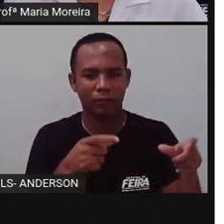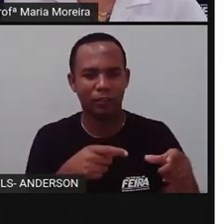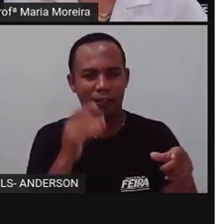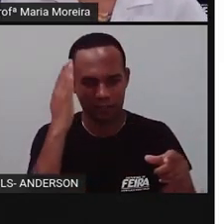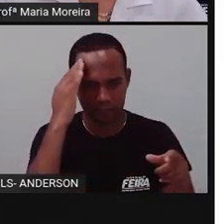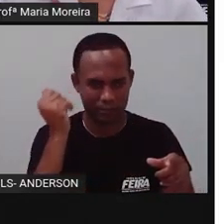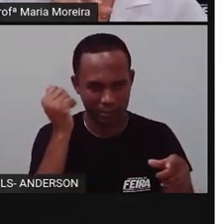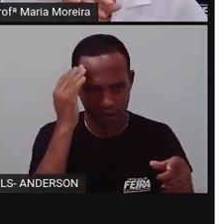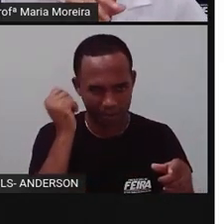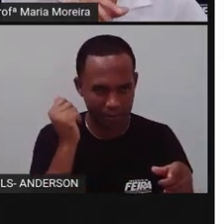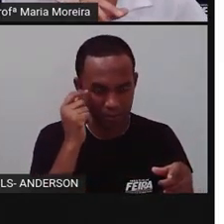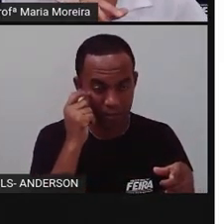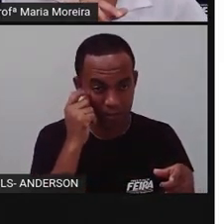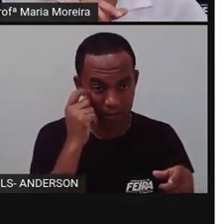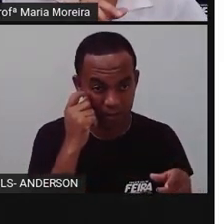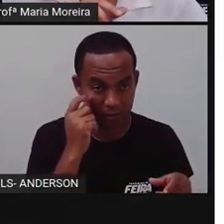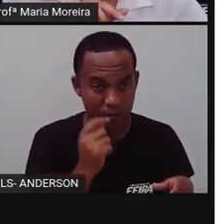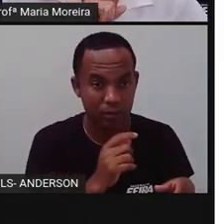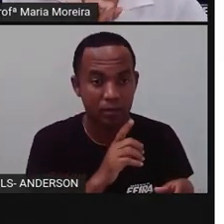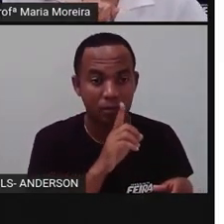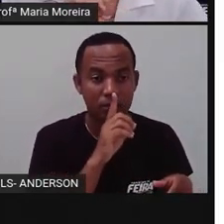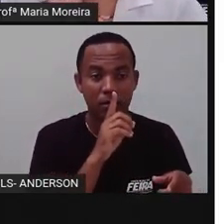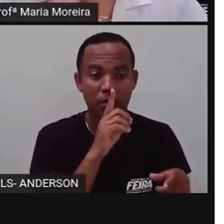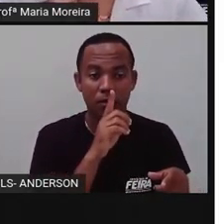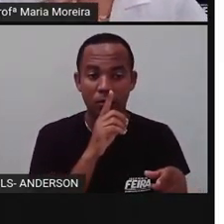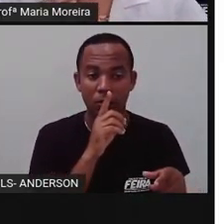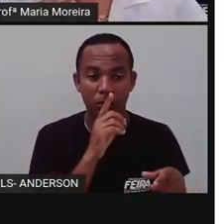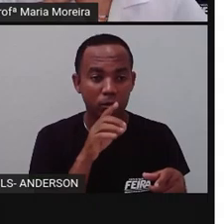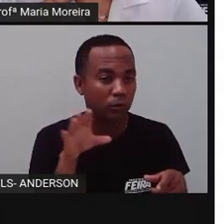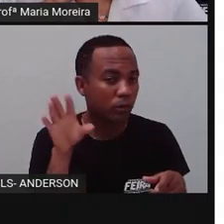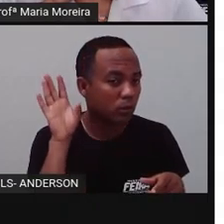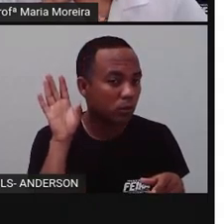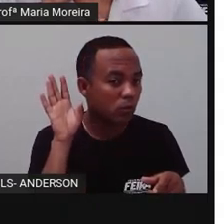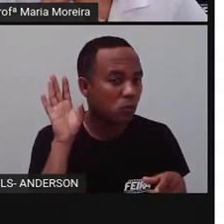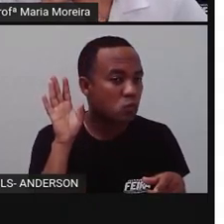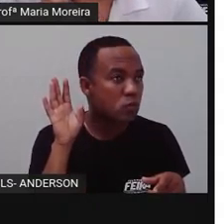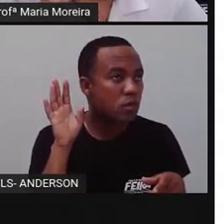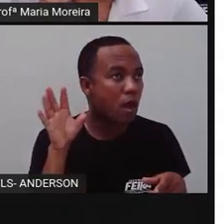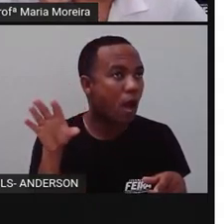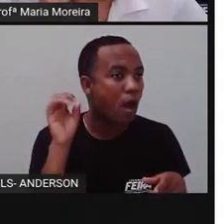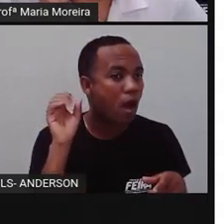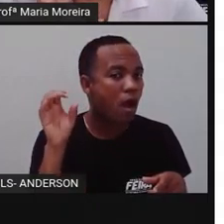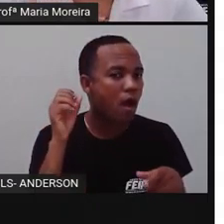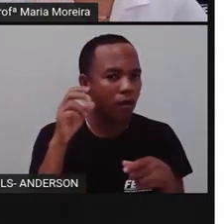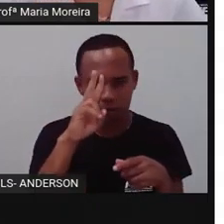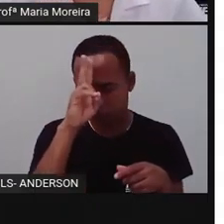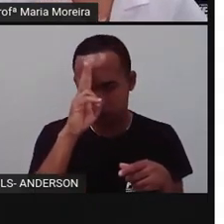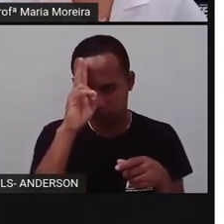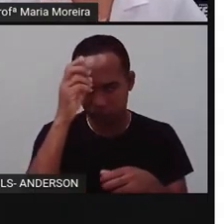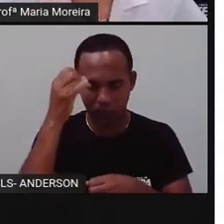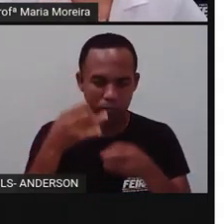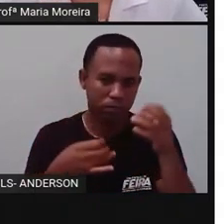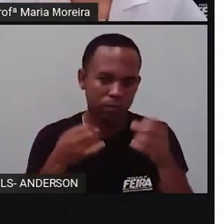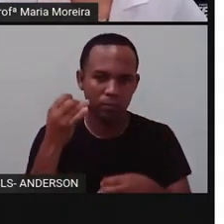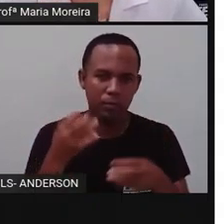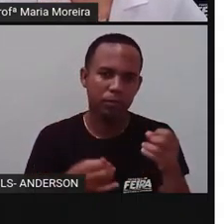ele sabia, porque ele estava, ó, em silêncio, só o quê? Ouvindo